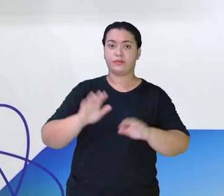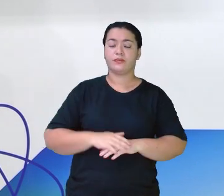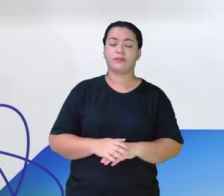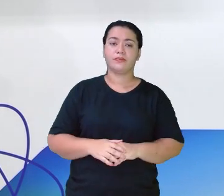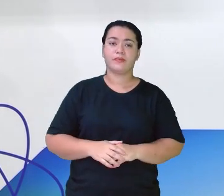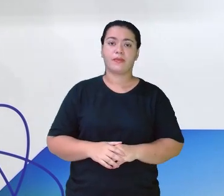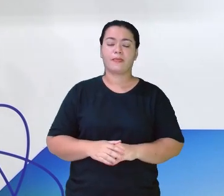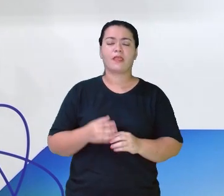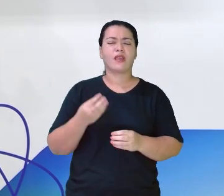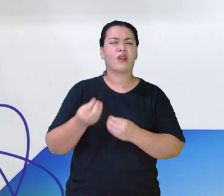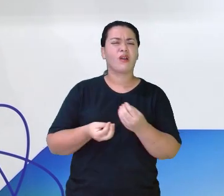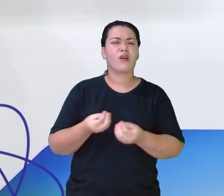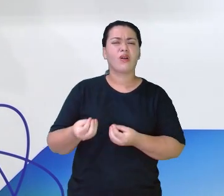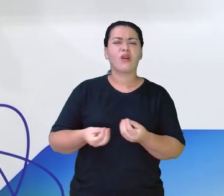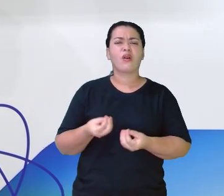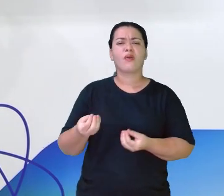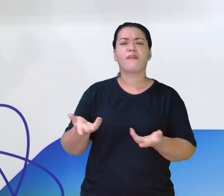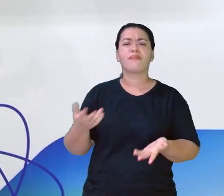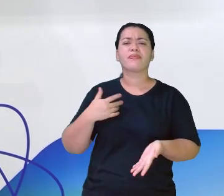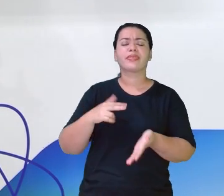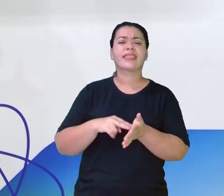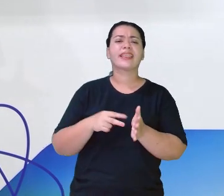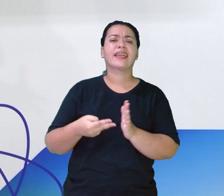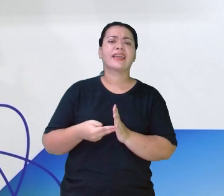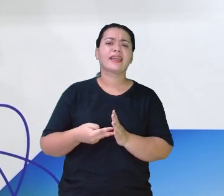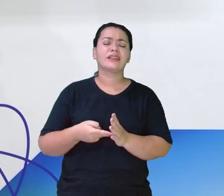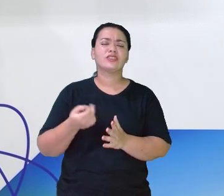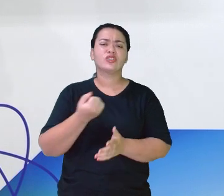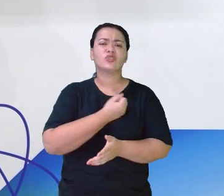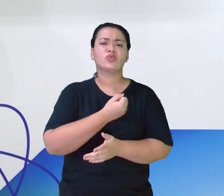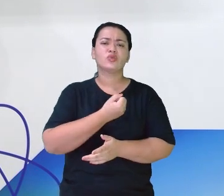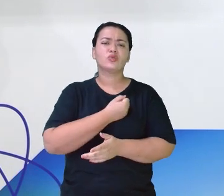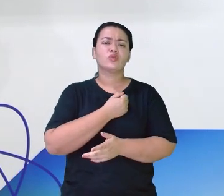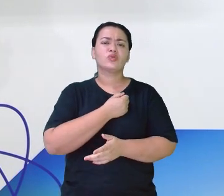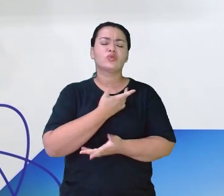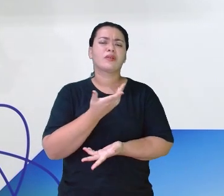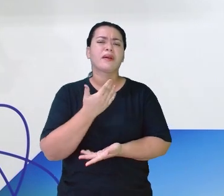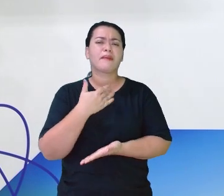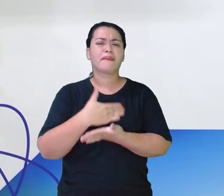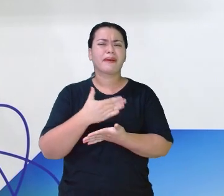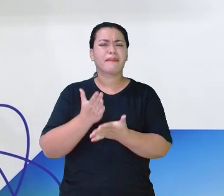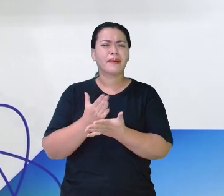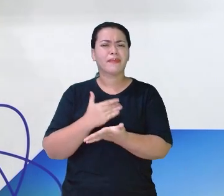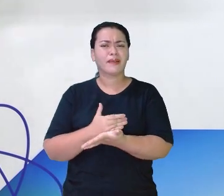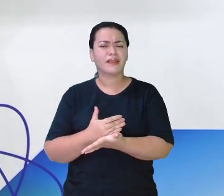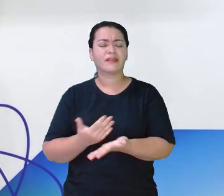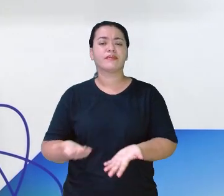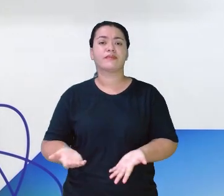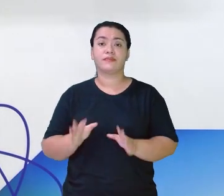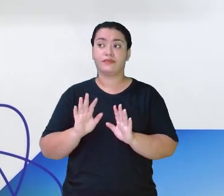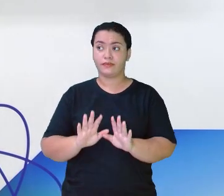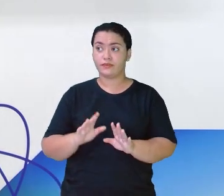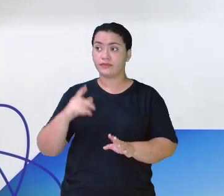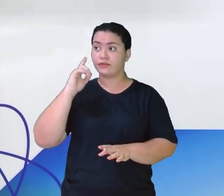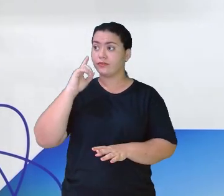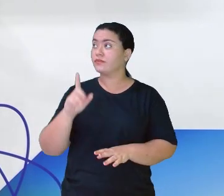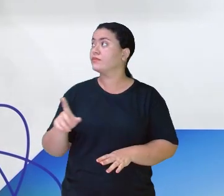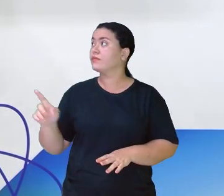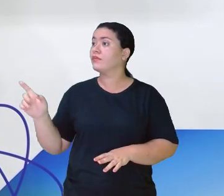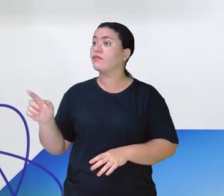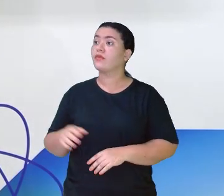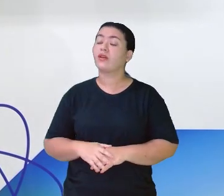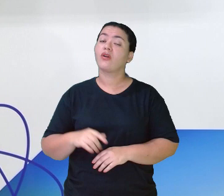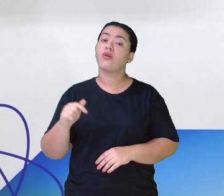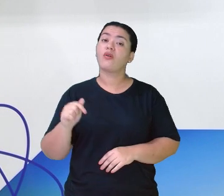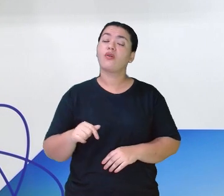assim? Como é isso? O que significa esses números partidos? Então, ó, o nosso assunto de